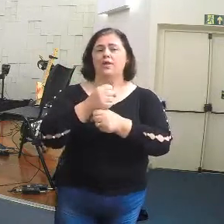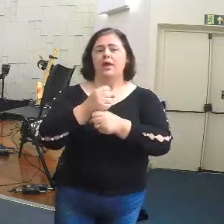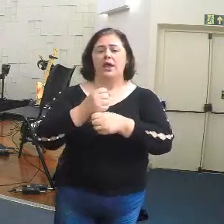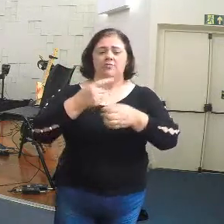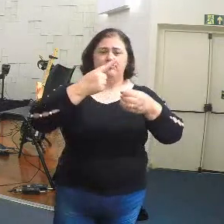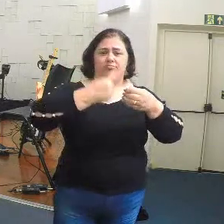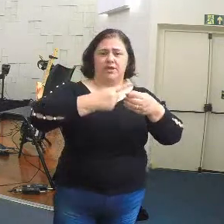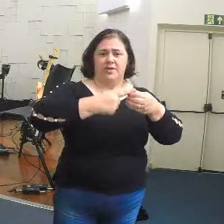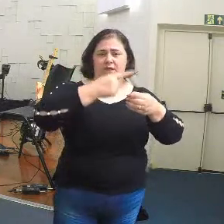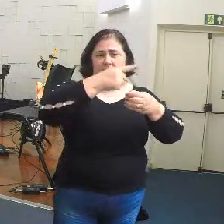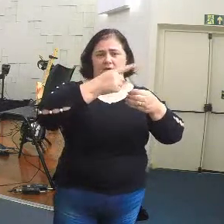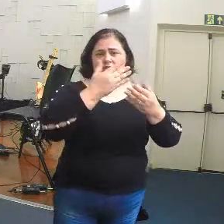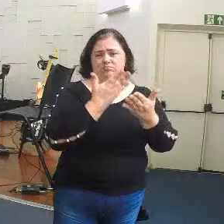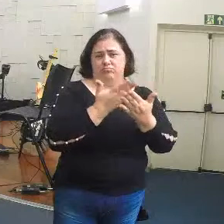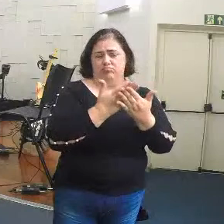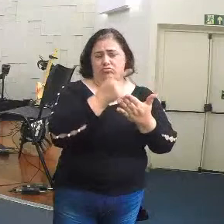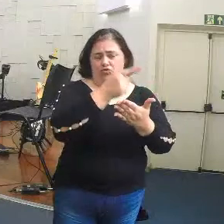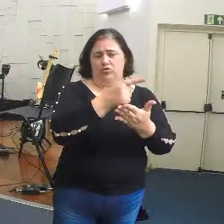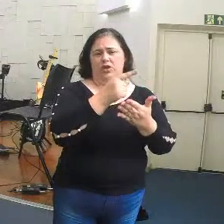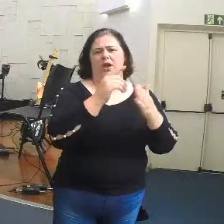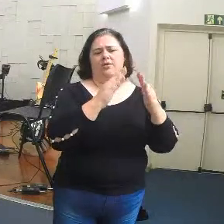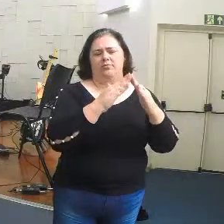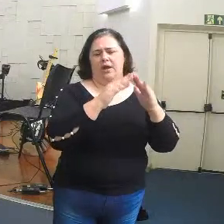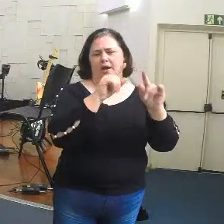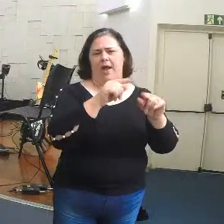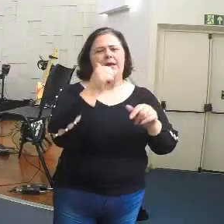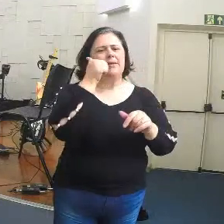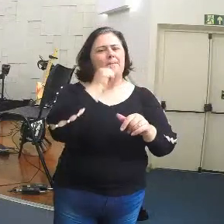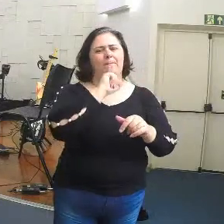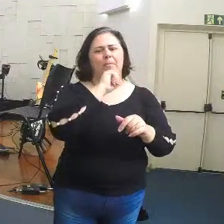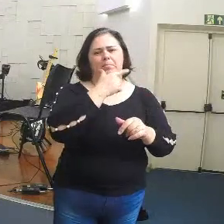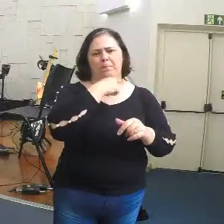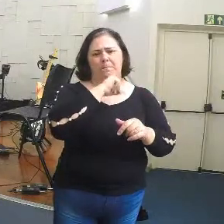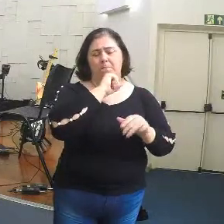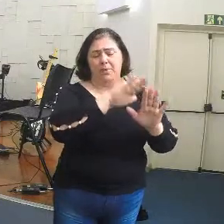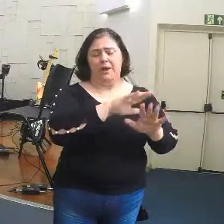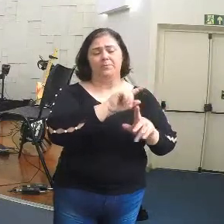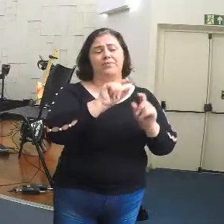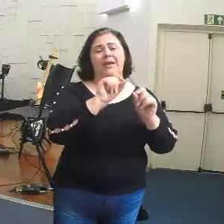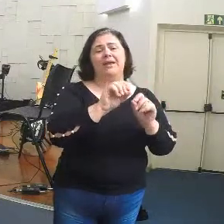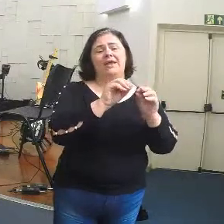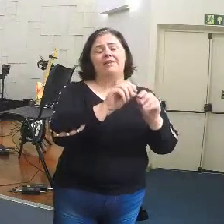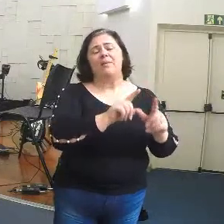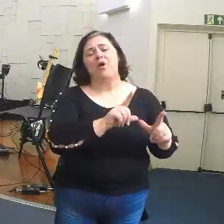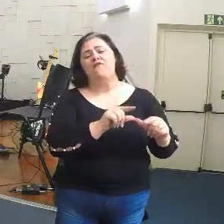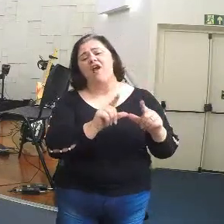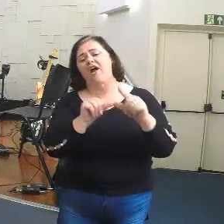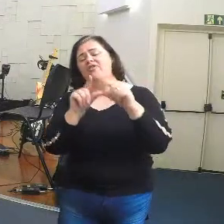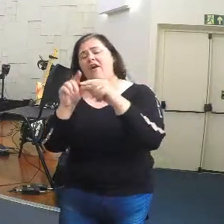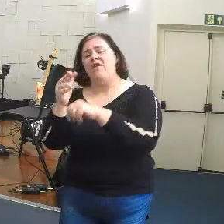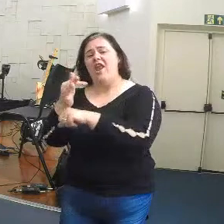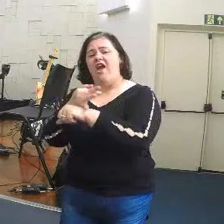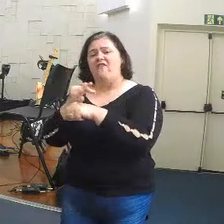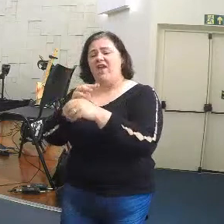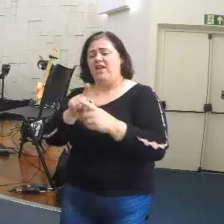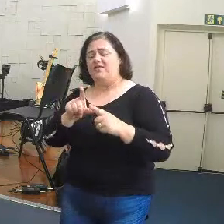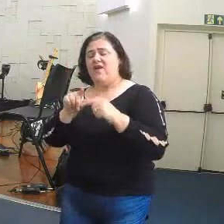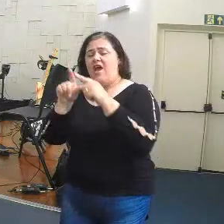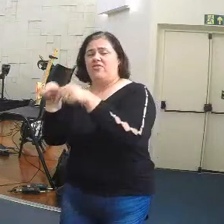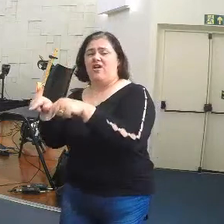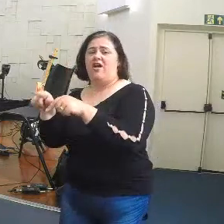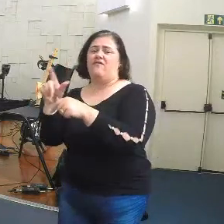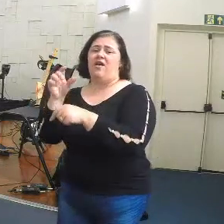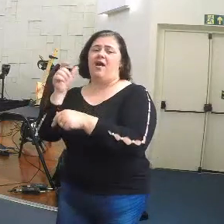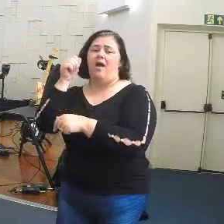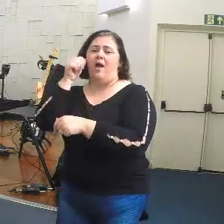nas férias eu ia para a casa da minha avó. E lá na casa da minha avó é o seguinte, a torneira precisava